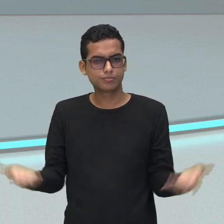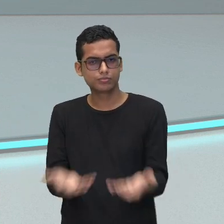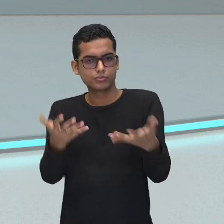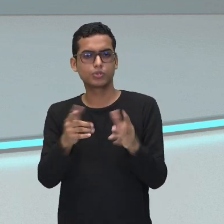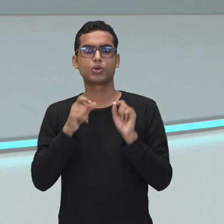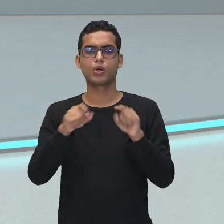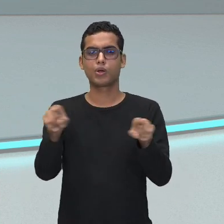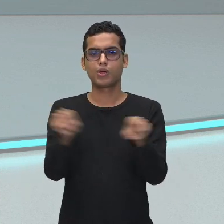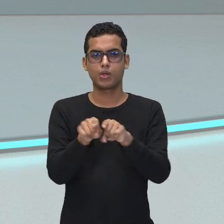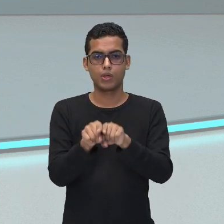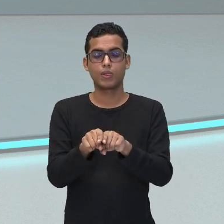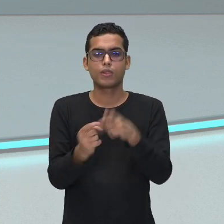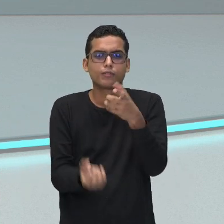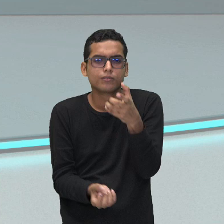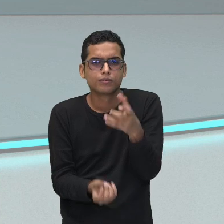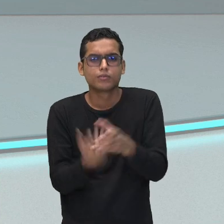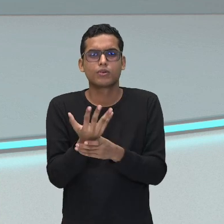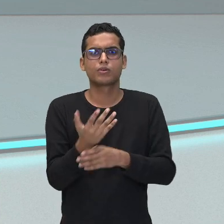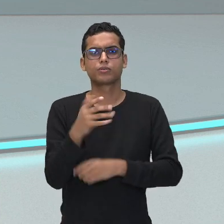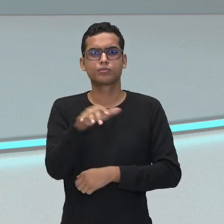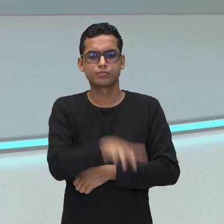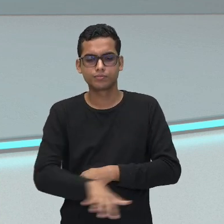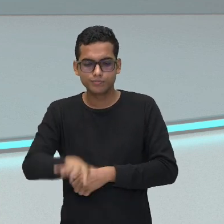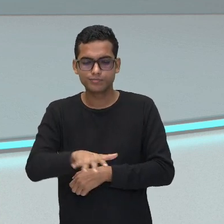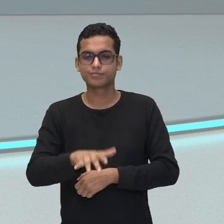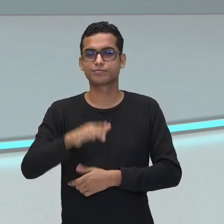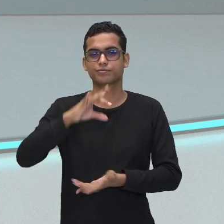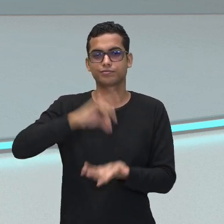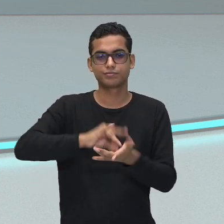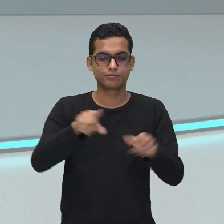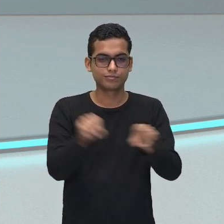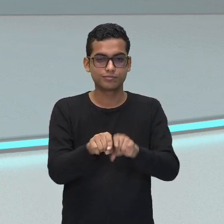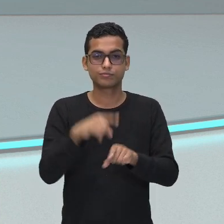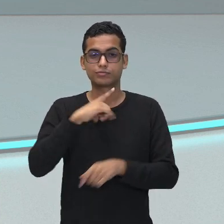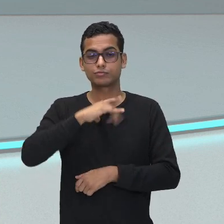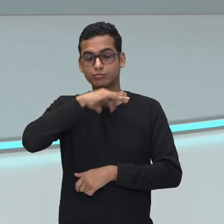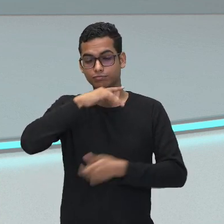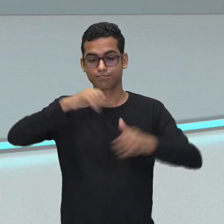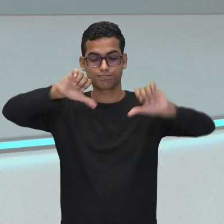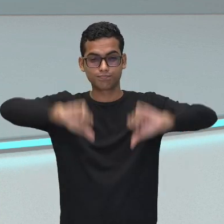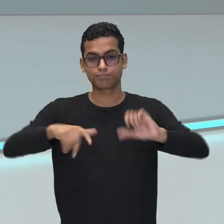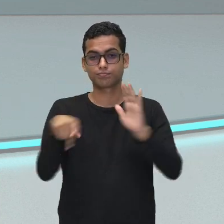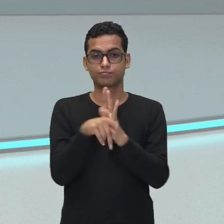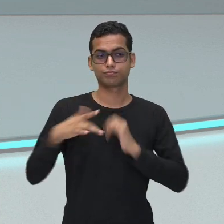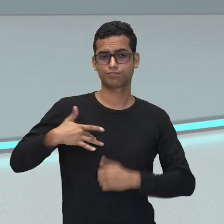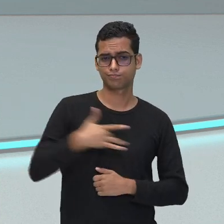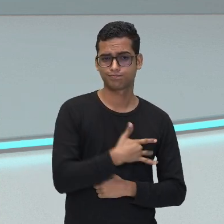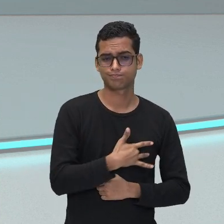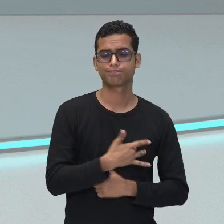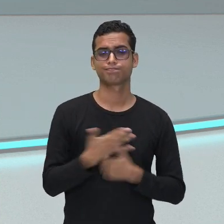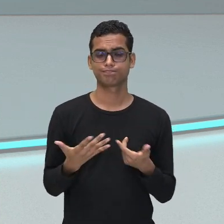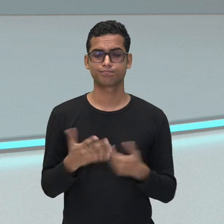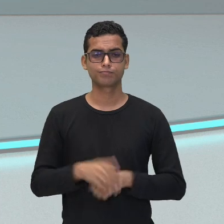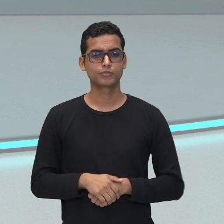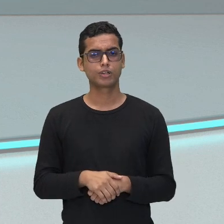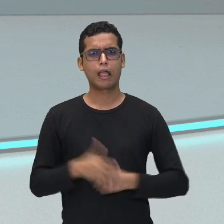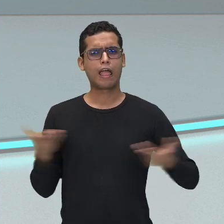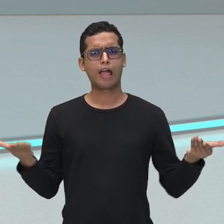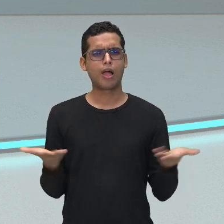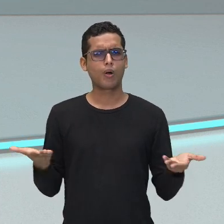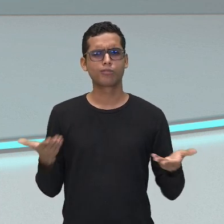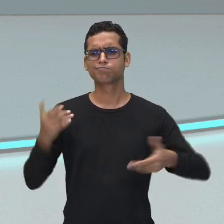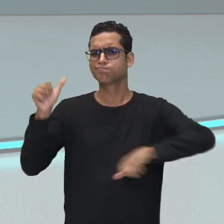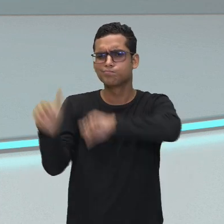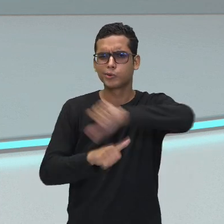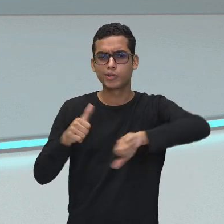surjam esses aspectos aí negativos na nossa saúde. Agora, como é que eu posso mudar esse quadro,